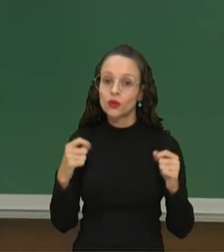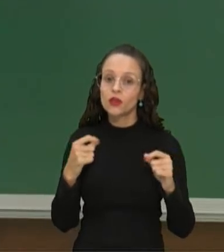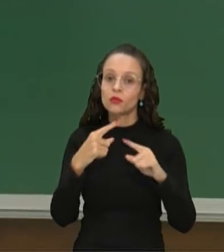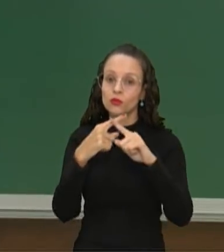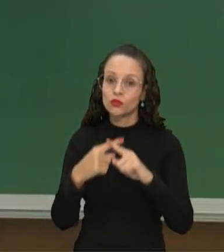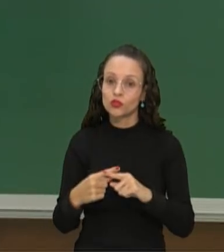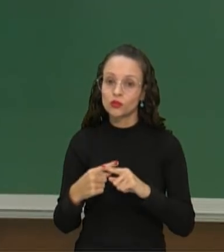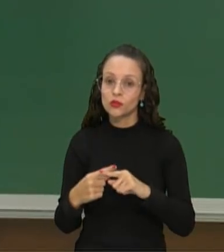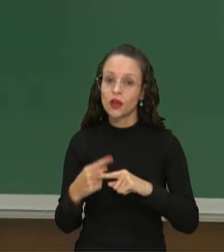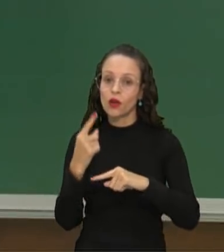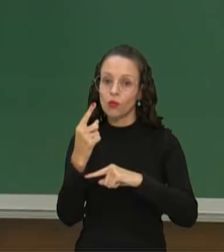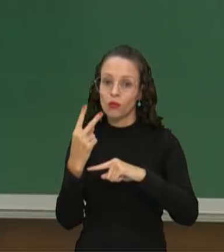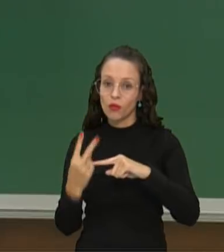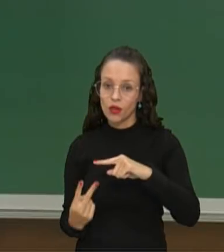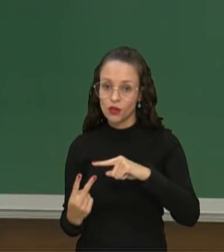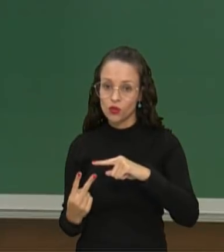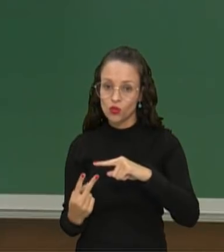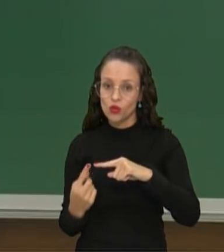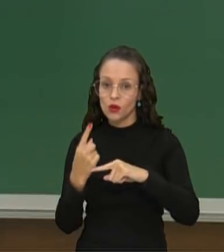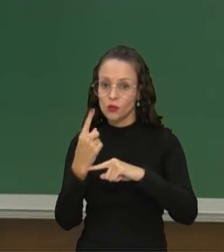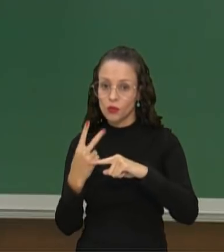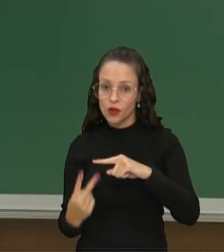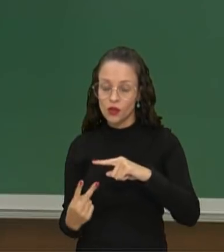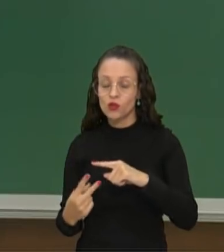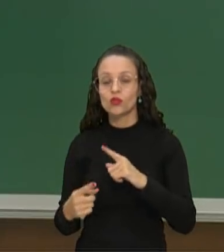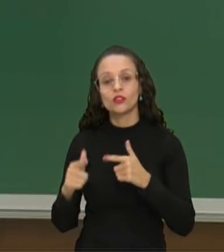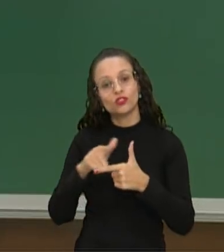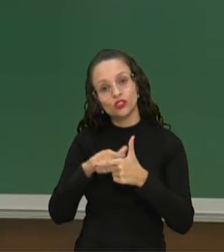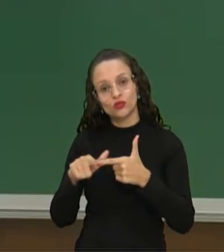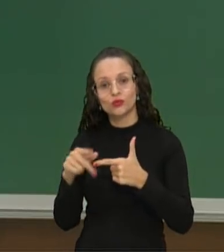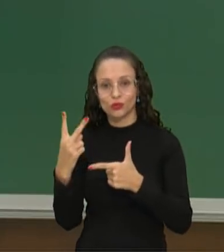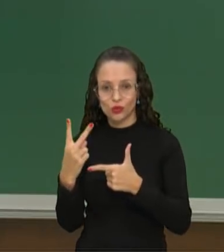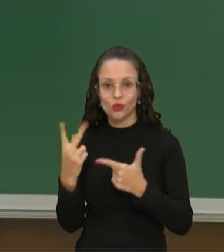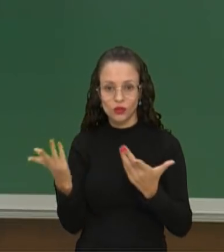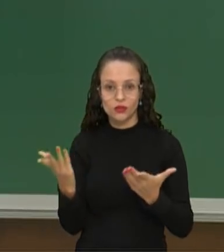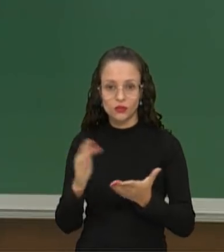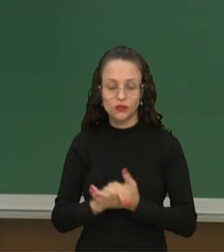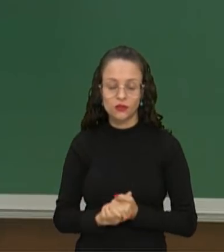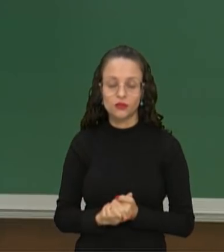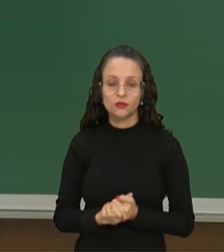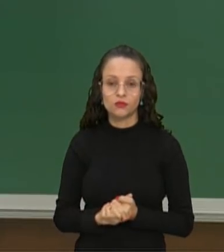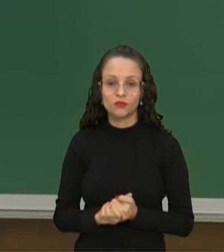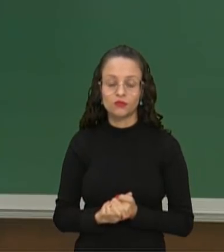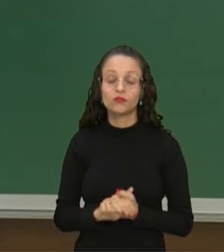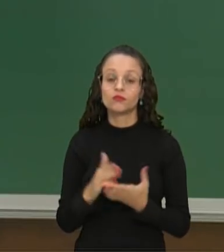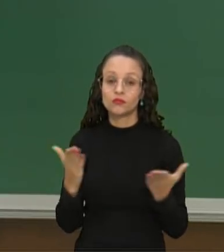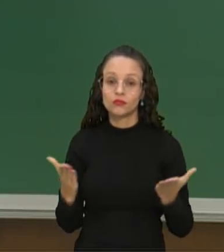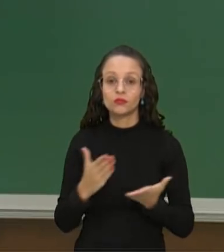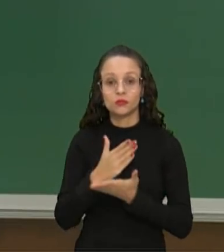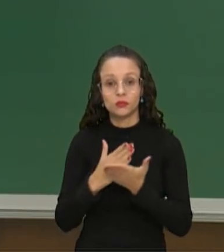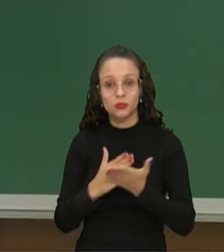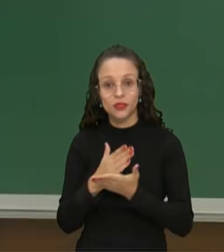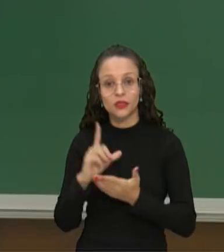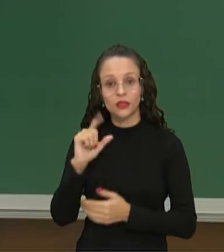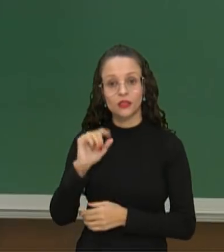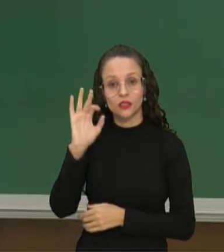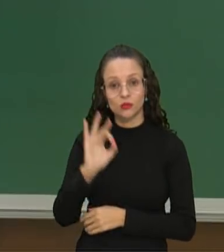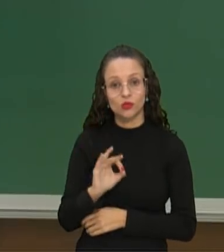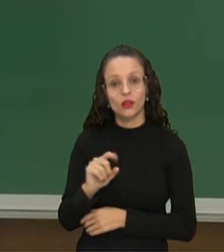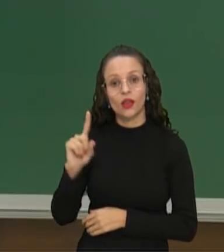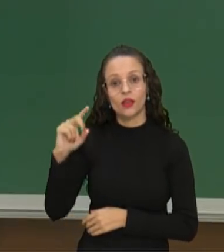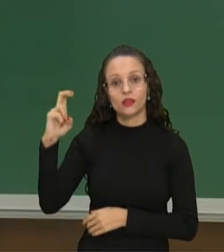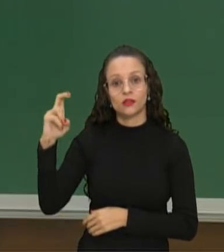multiplicar isso por 1/2. Quando a gente multiplica por 1/2, a gente está dividindo por 2, né? Está colocando na metade. Então, a metade de 10% vai